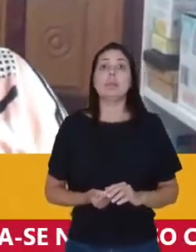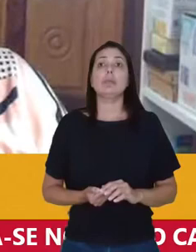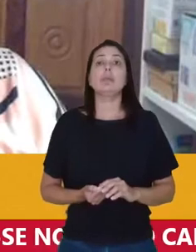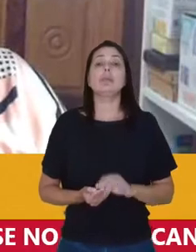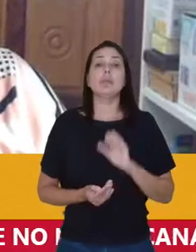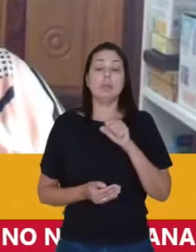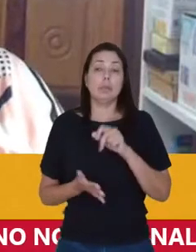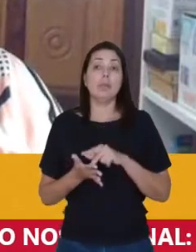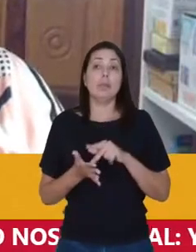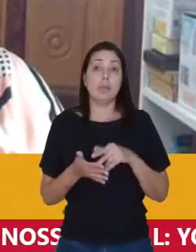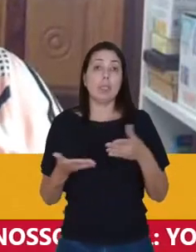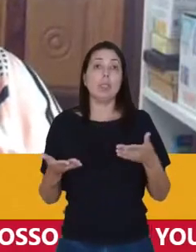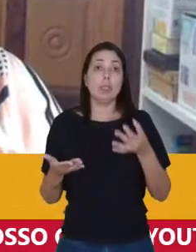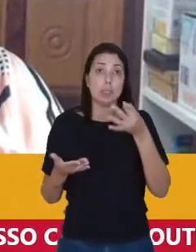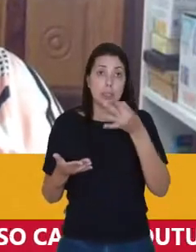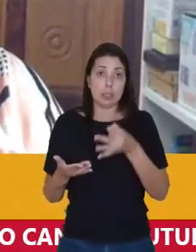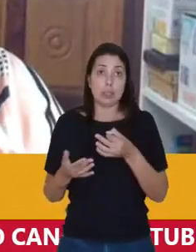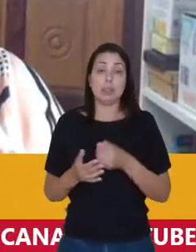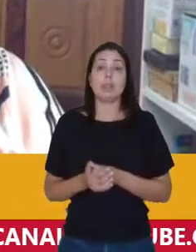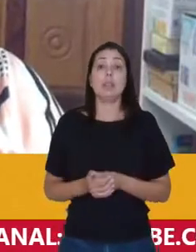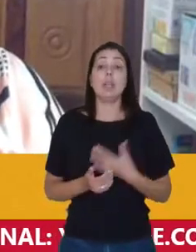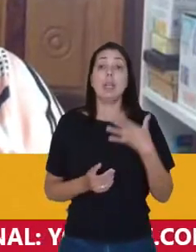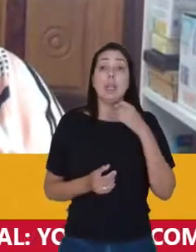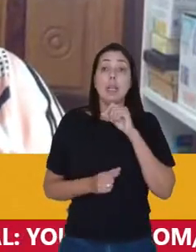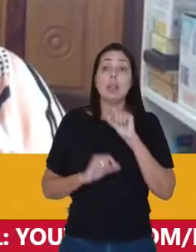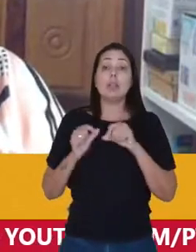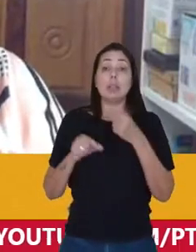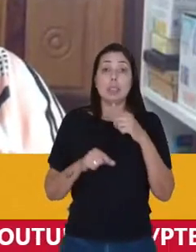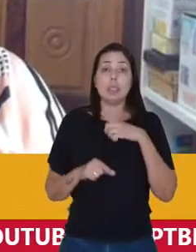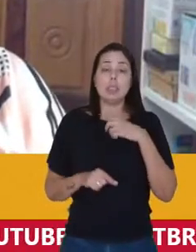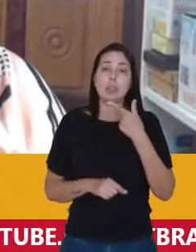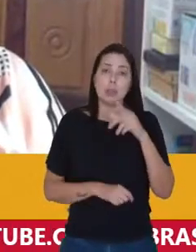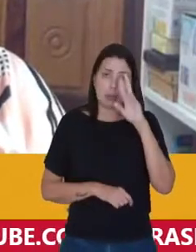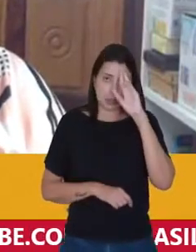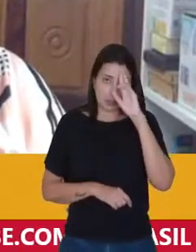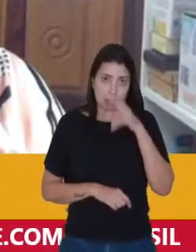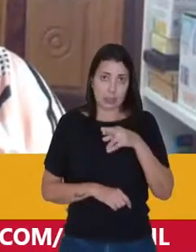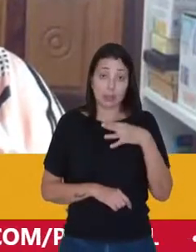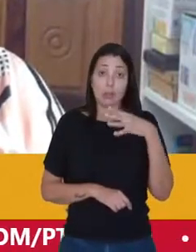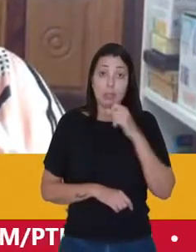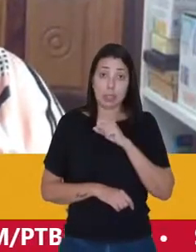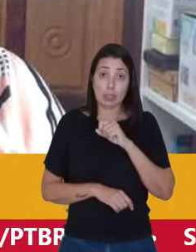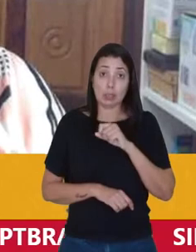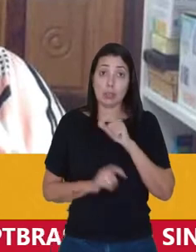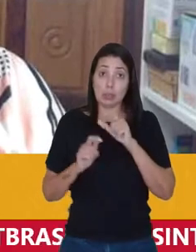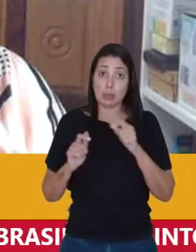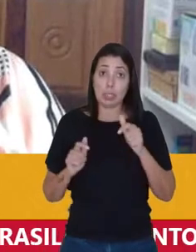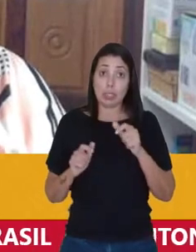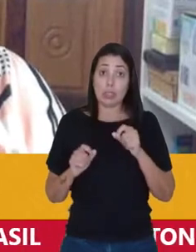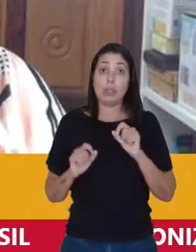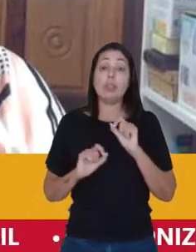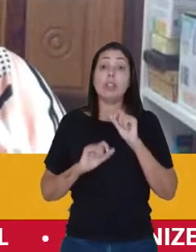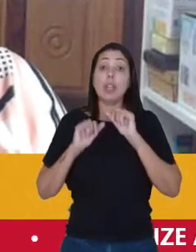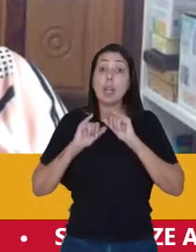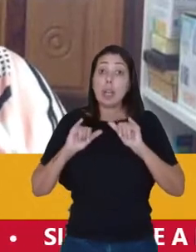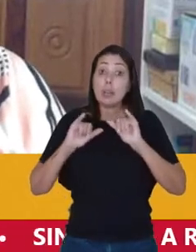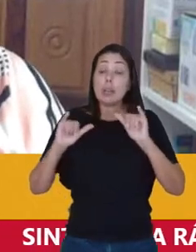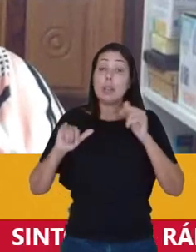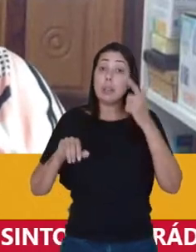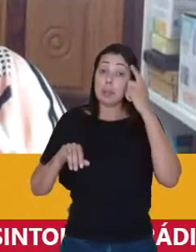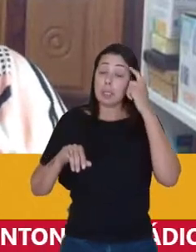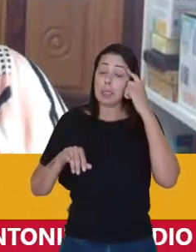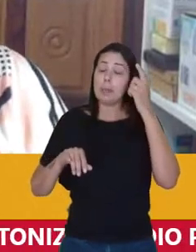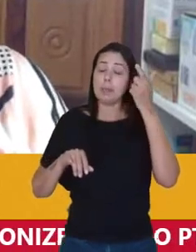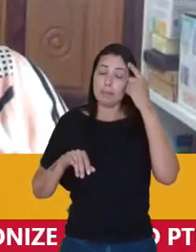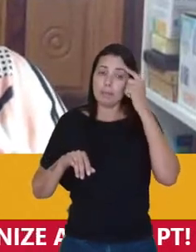Com certeza, Givânia, com certeza. Acho que você tem toda a razão, e acho que esse é um grande alerta, e eu penso que é um